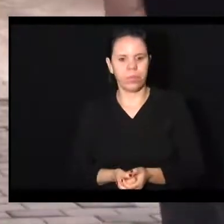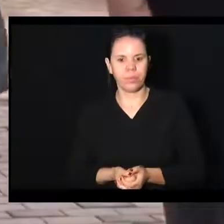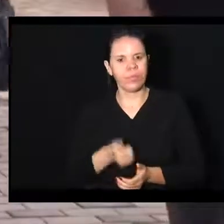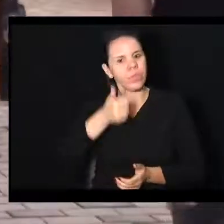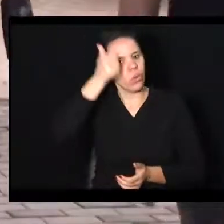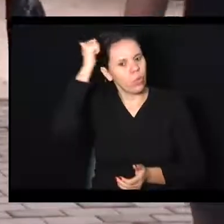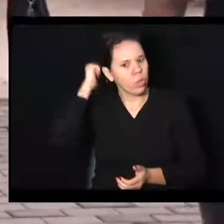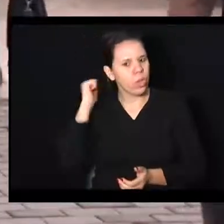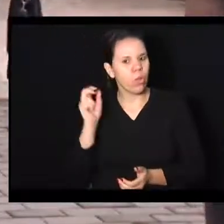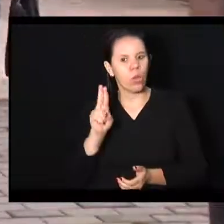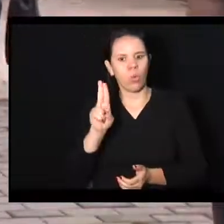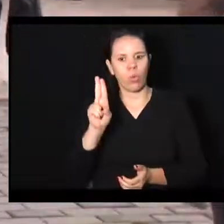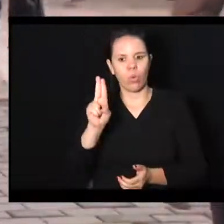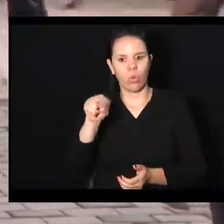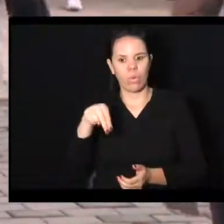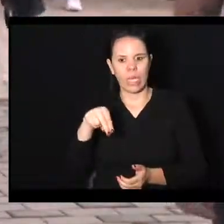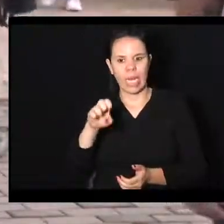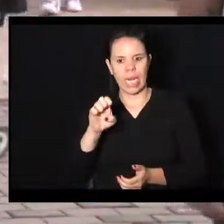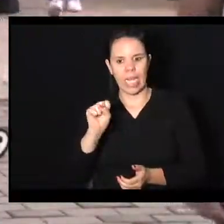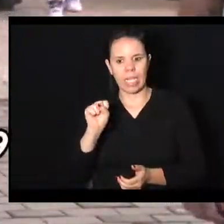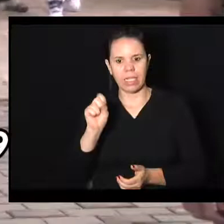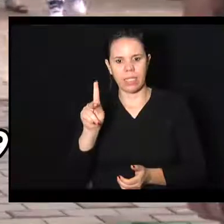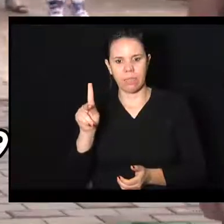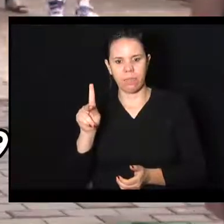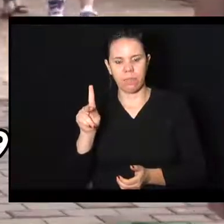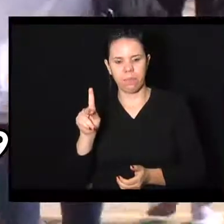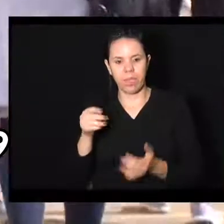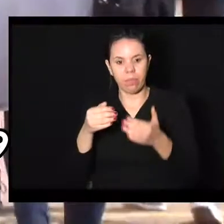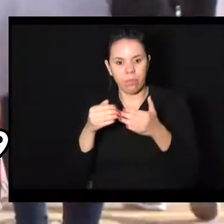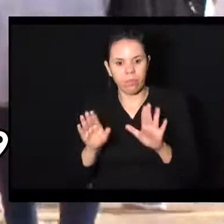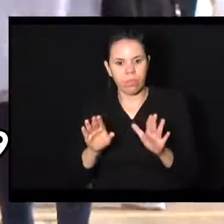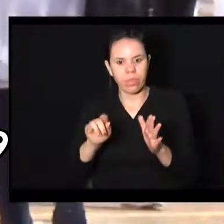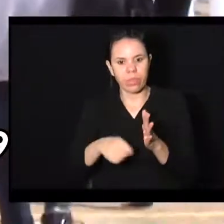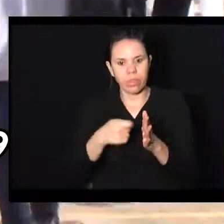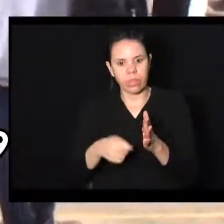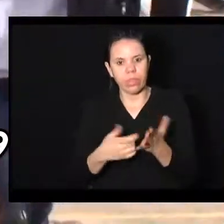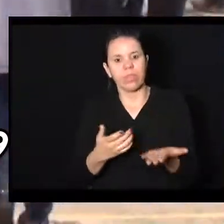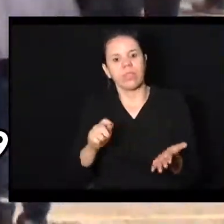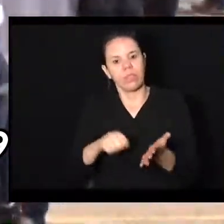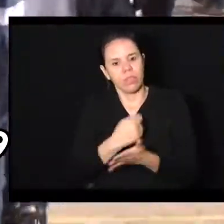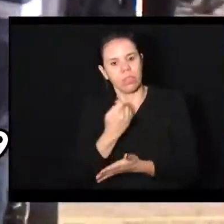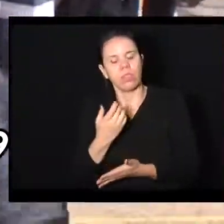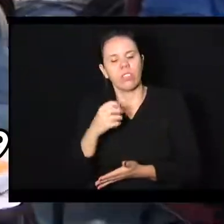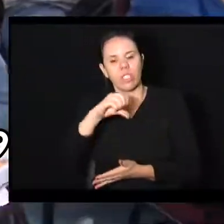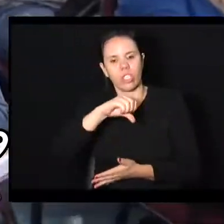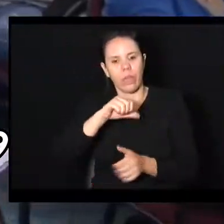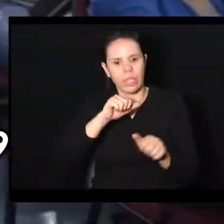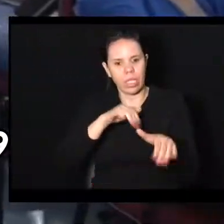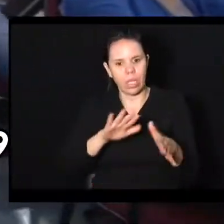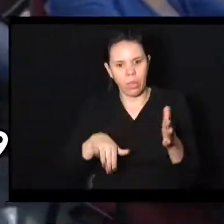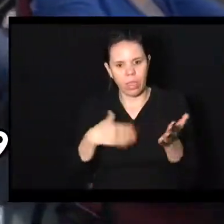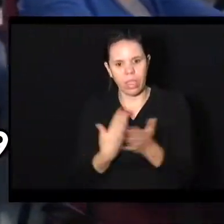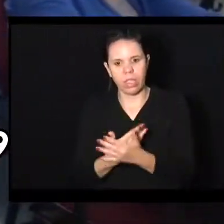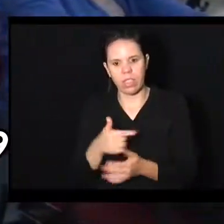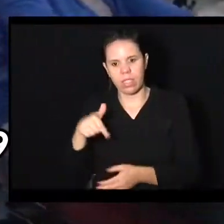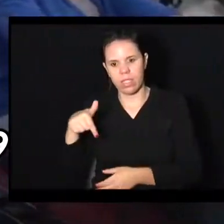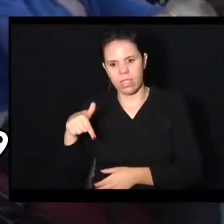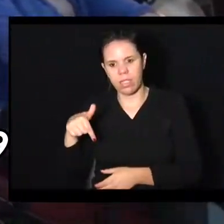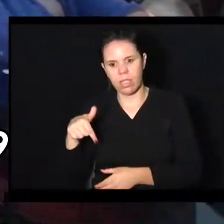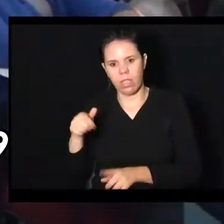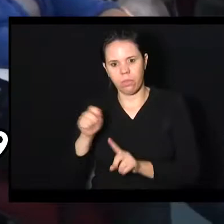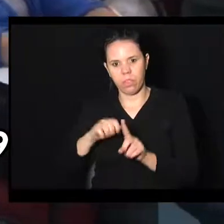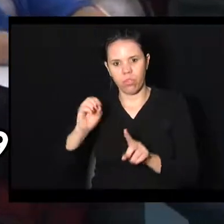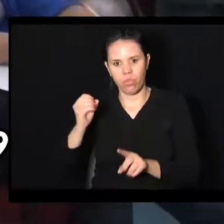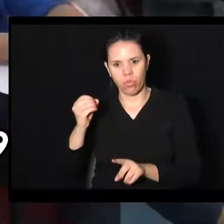da Unesp receberá inscrições entre os dias 9 de setembro e 7 de outubro. Ainda não foram divulgadas